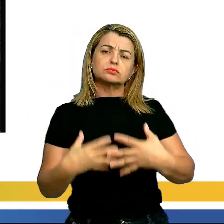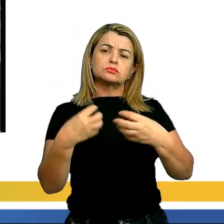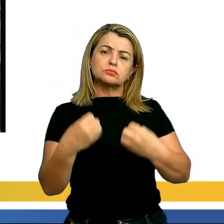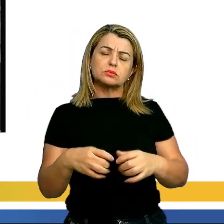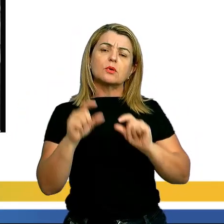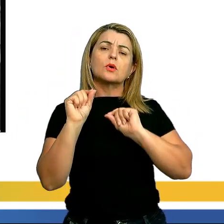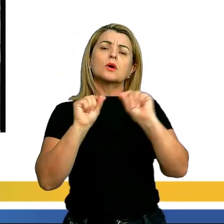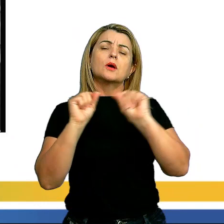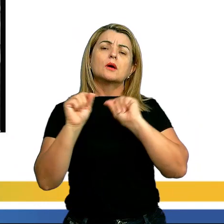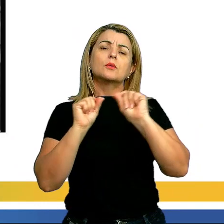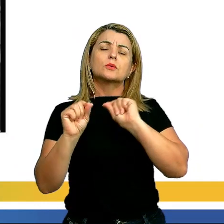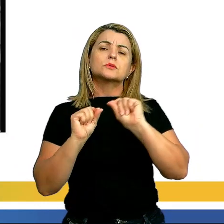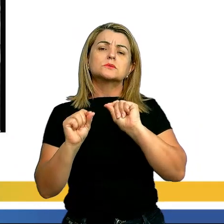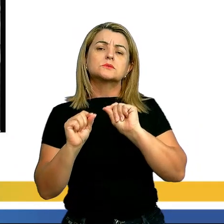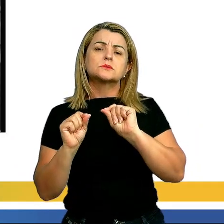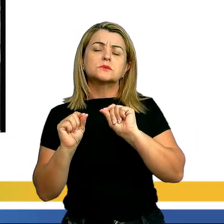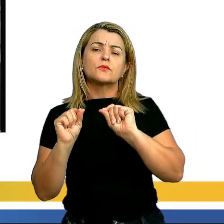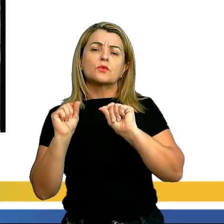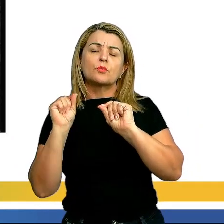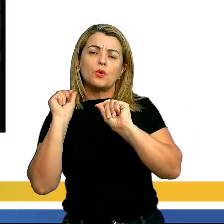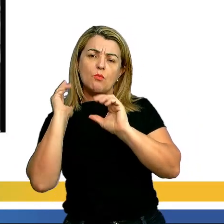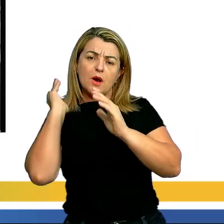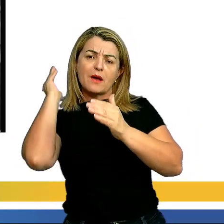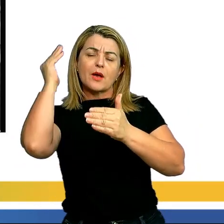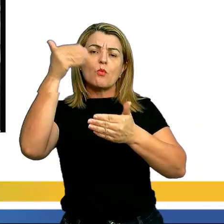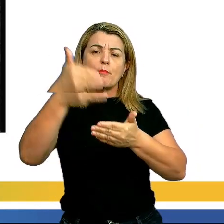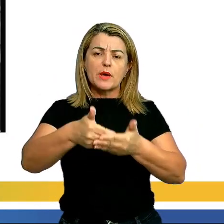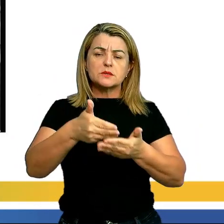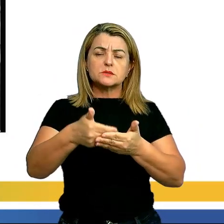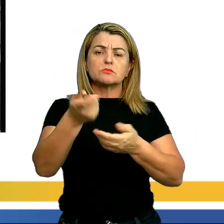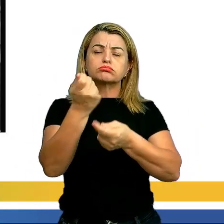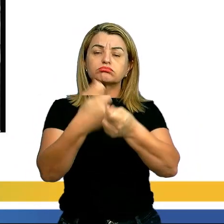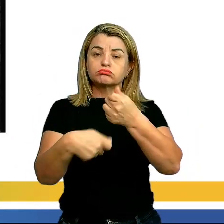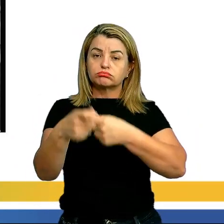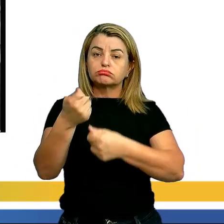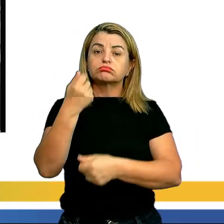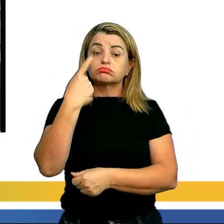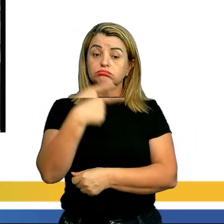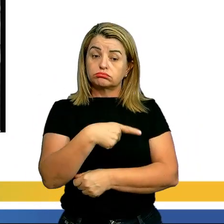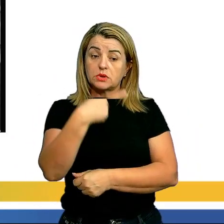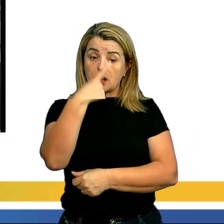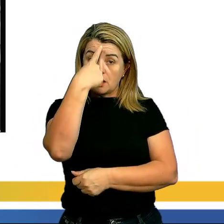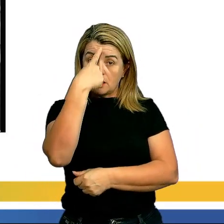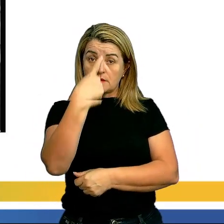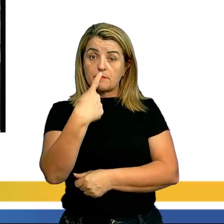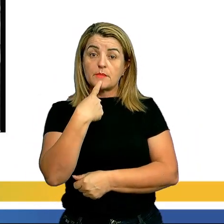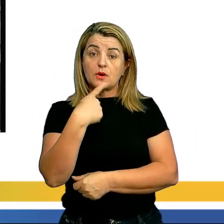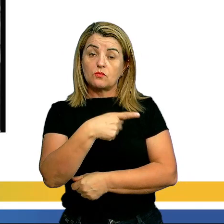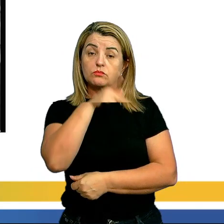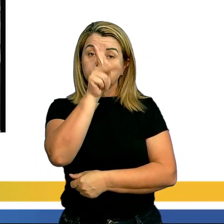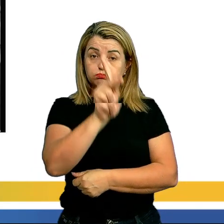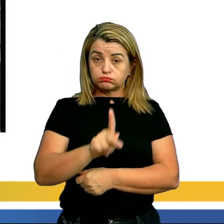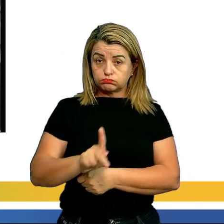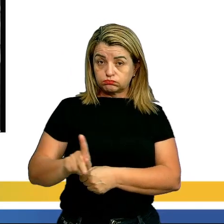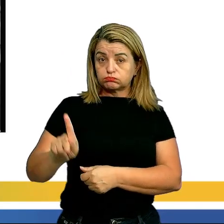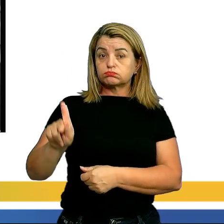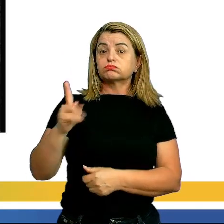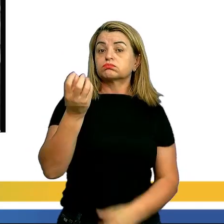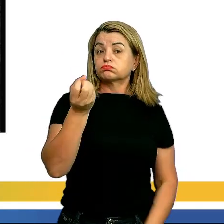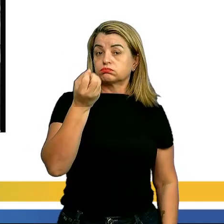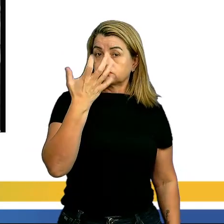para que houvesse uma recuperação econômica. Né? Na imagem você pode ver aí o presidente